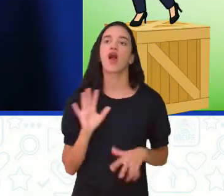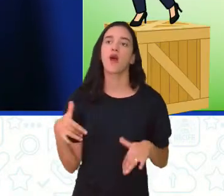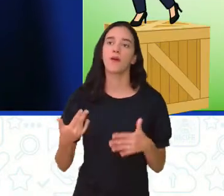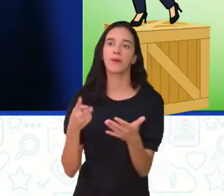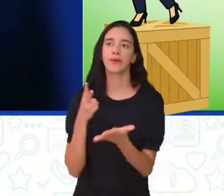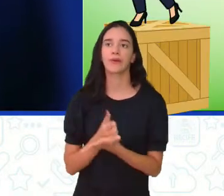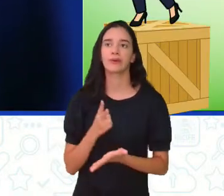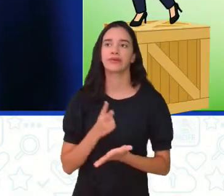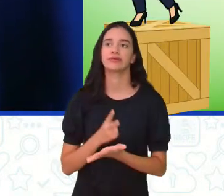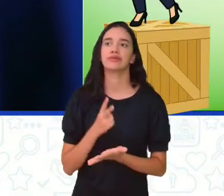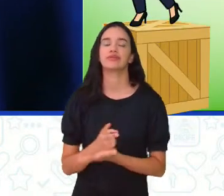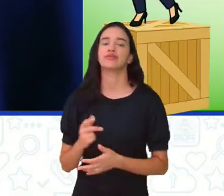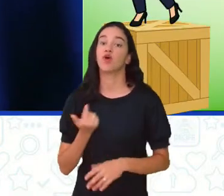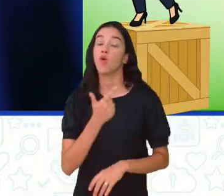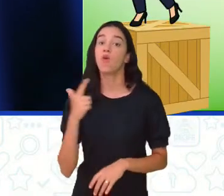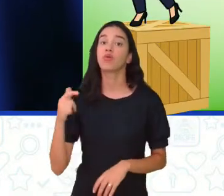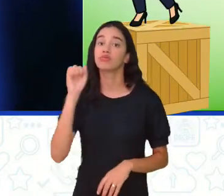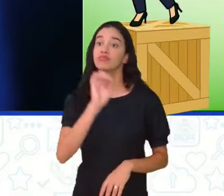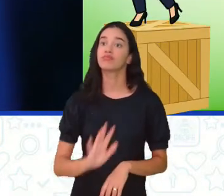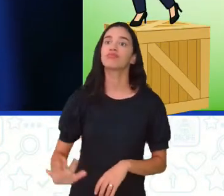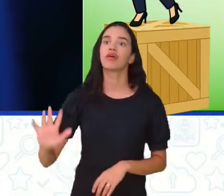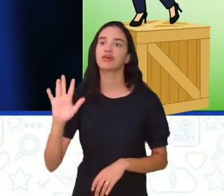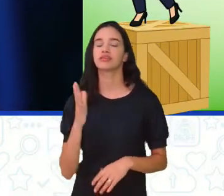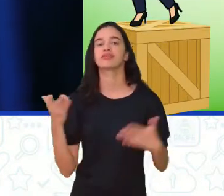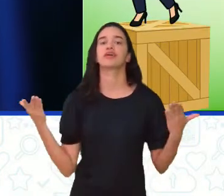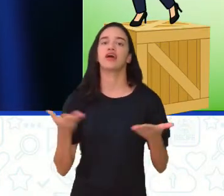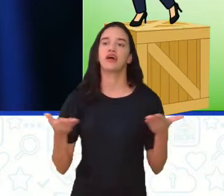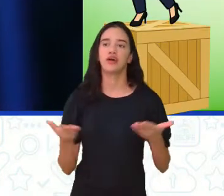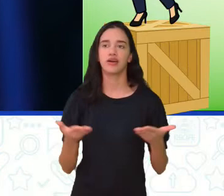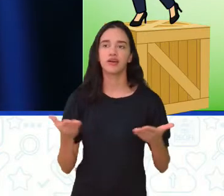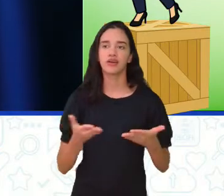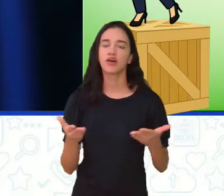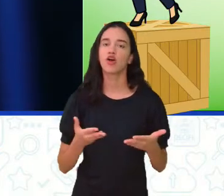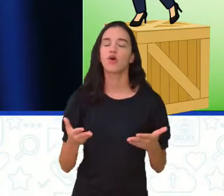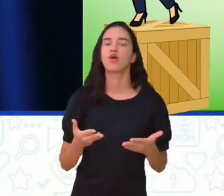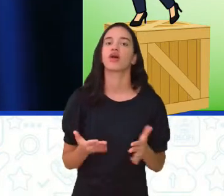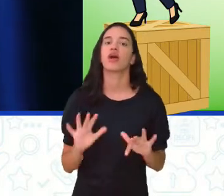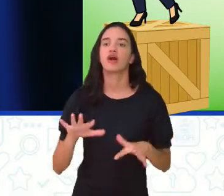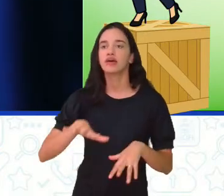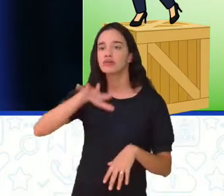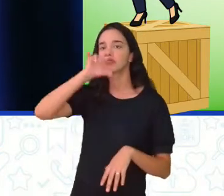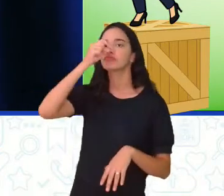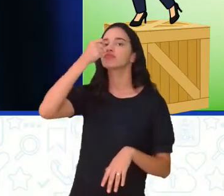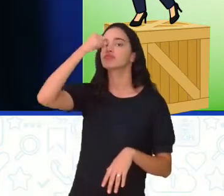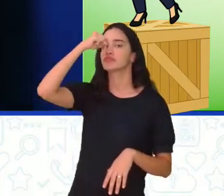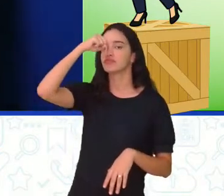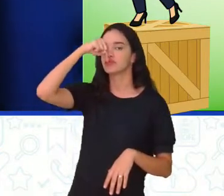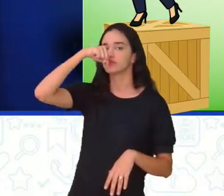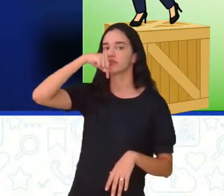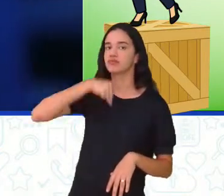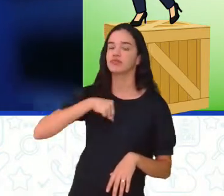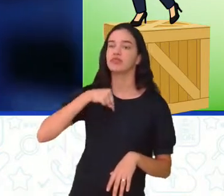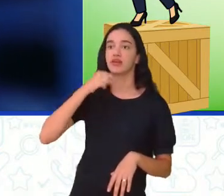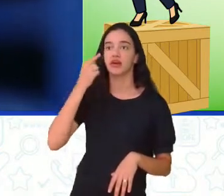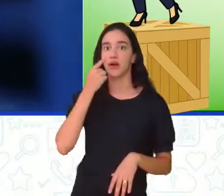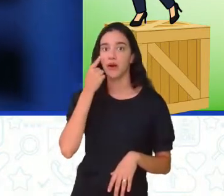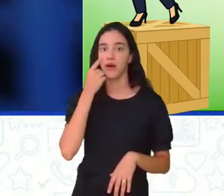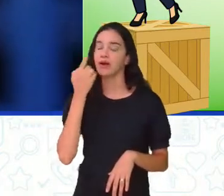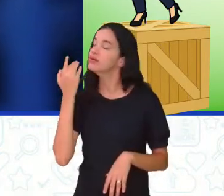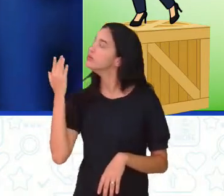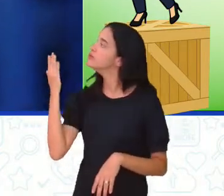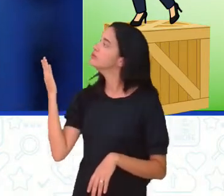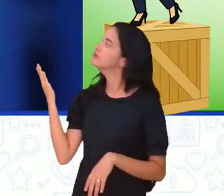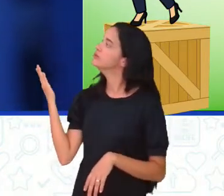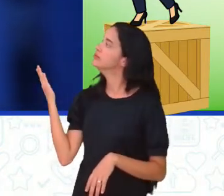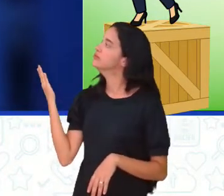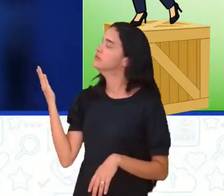Continuando, nós vamos ver ainda outra imagem. Essa imagem agora vai mostrar para a gente o caminho do ar. o ar entrando aí pelas nossas fossas